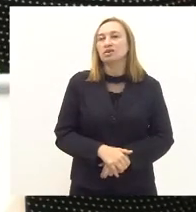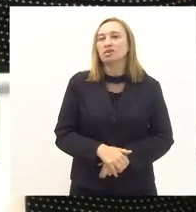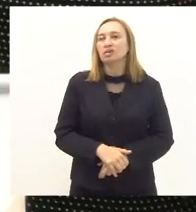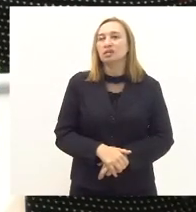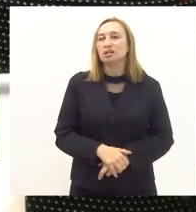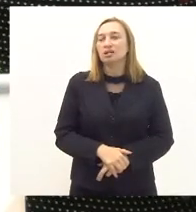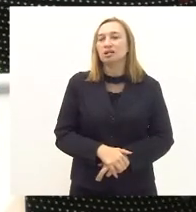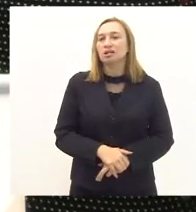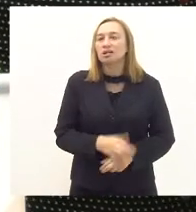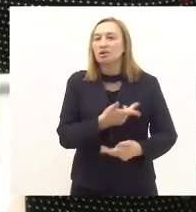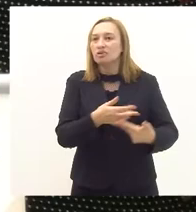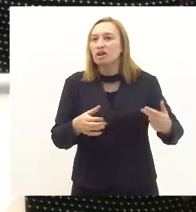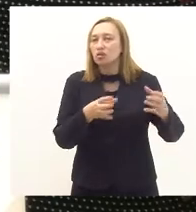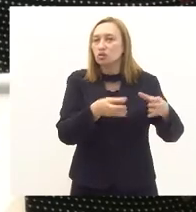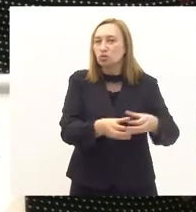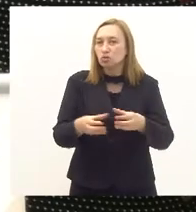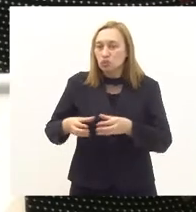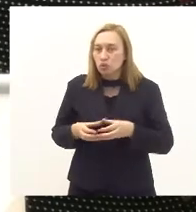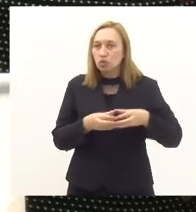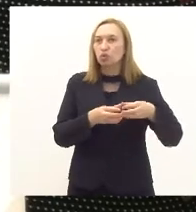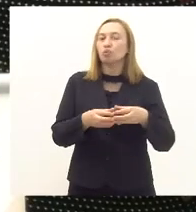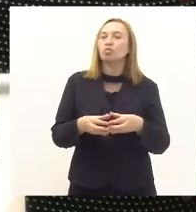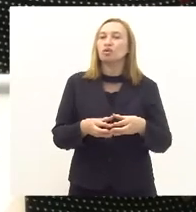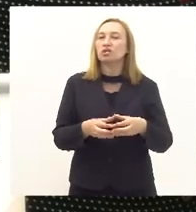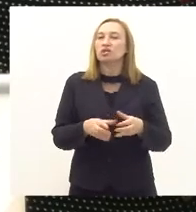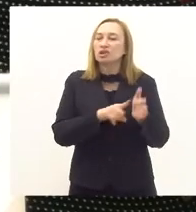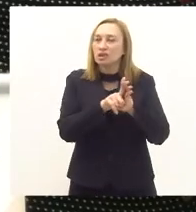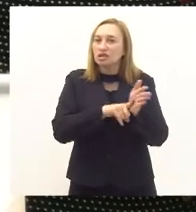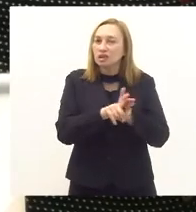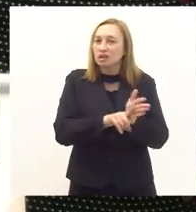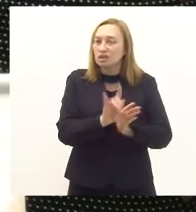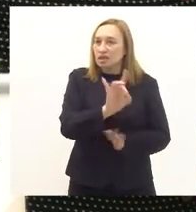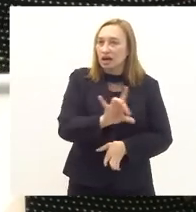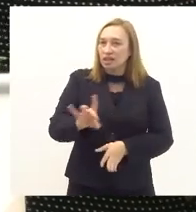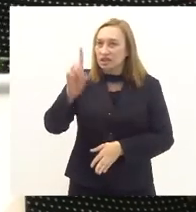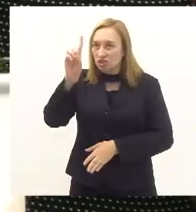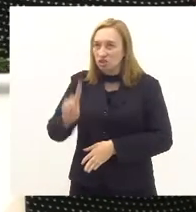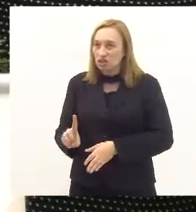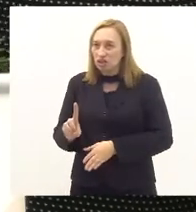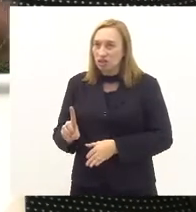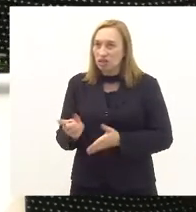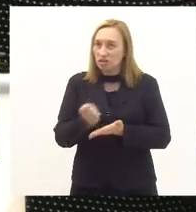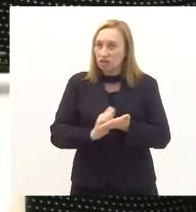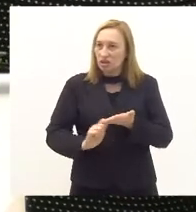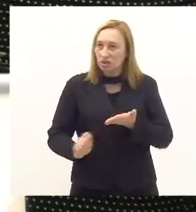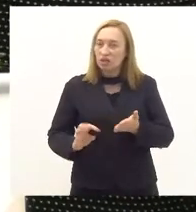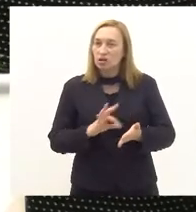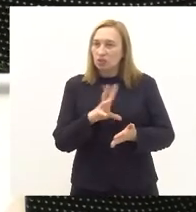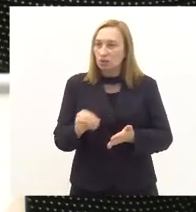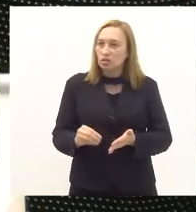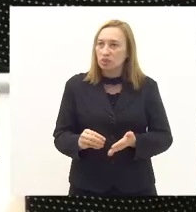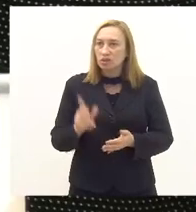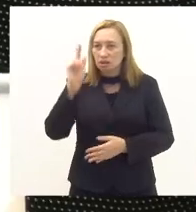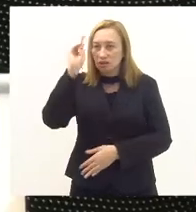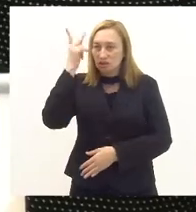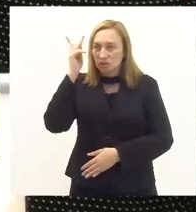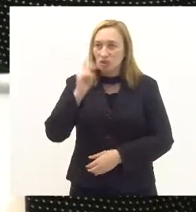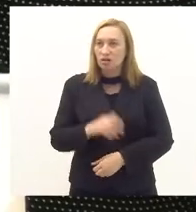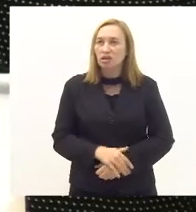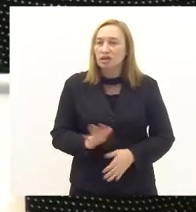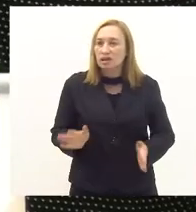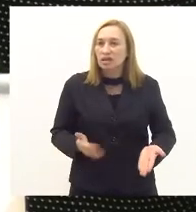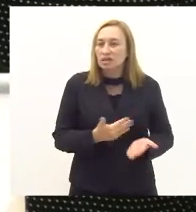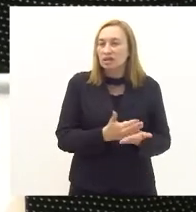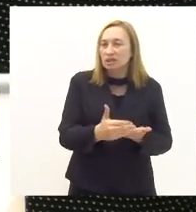suas dezenas de grupos de pesquisa, ratificando cada direito e escrevendo cada pedaço que lhe cabe na parte dessa história. Se